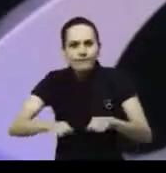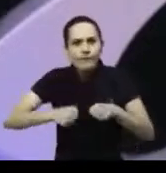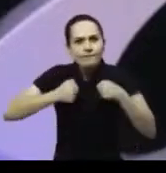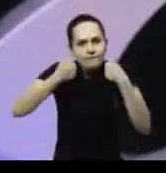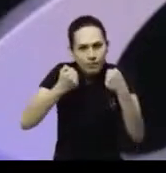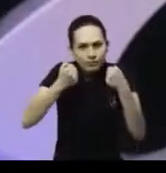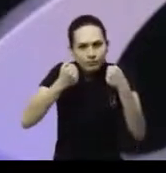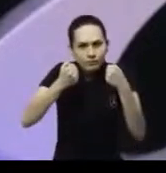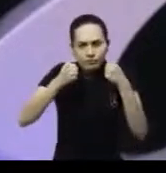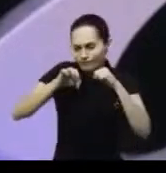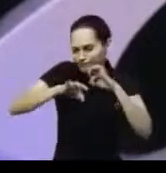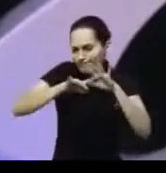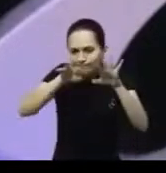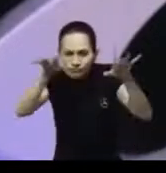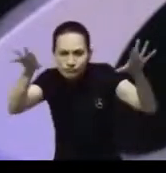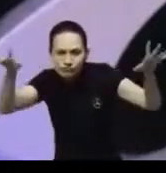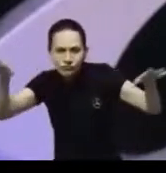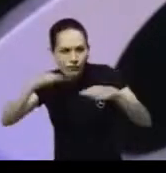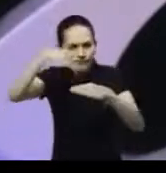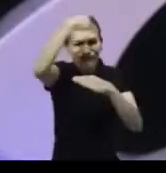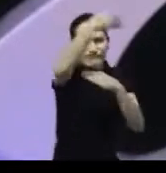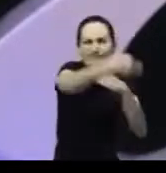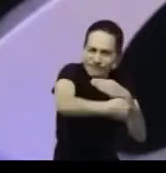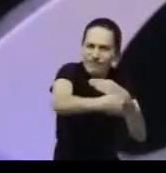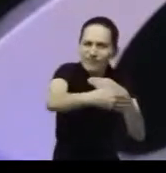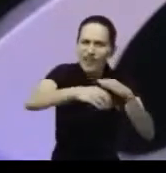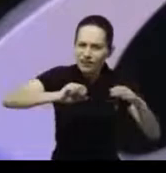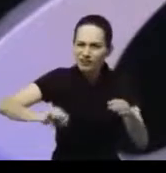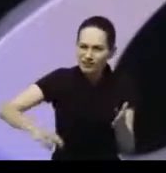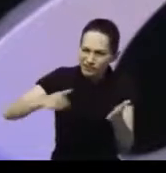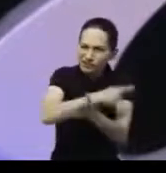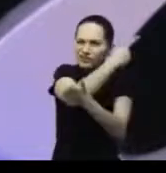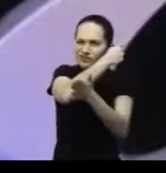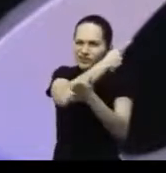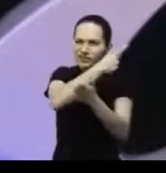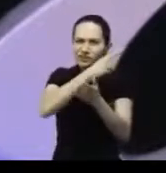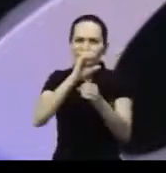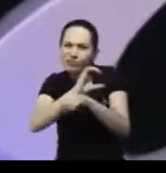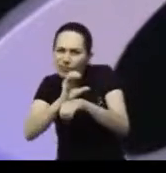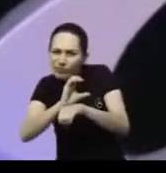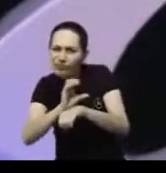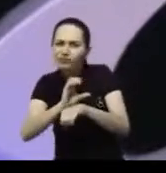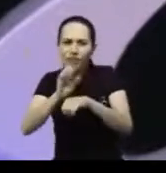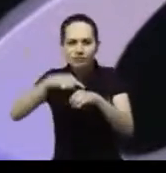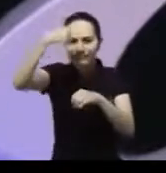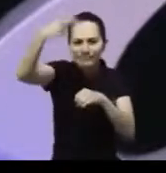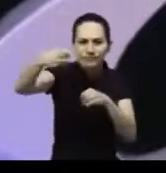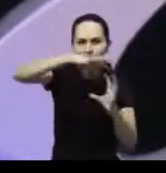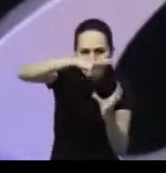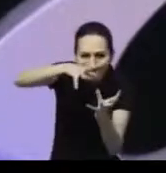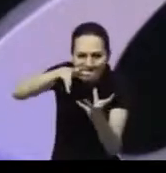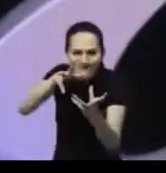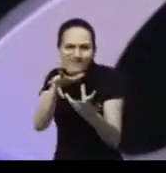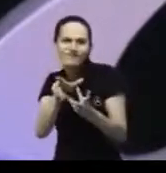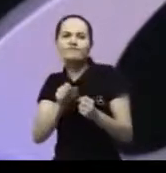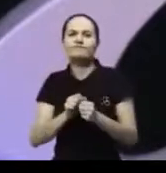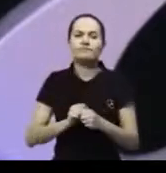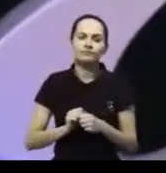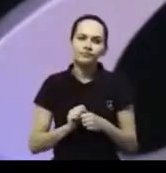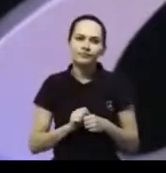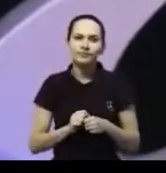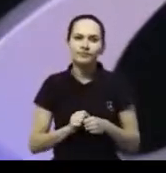forte e contagia ultrapassando Barreiras conquistando continentes e chegando do outro lado do